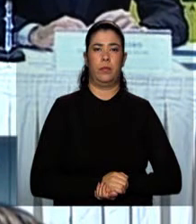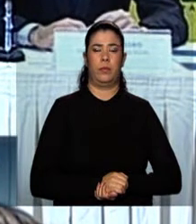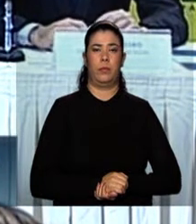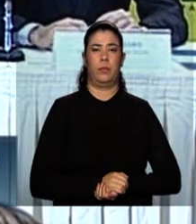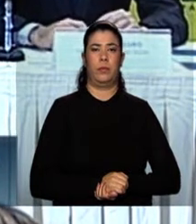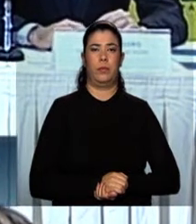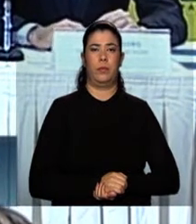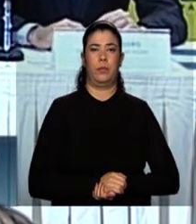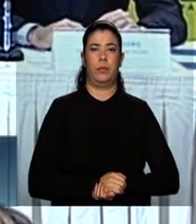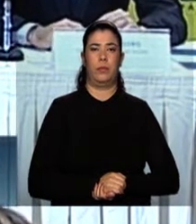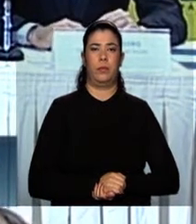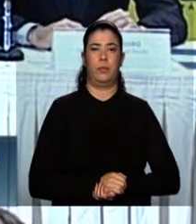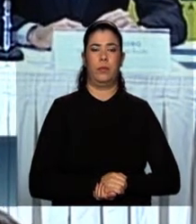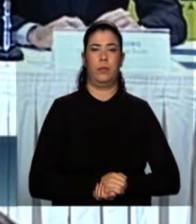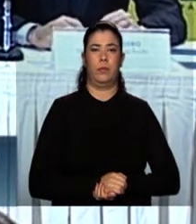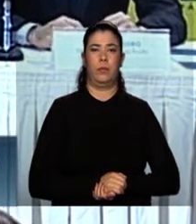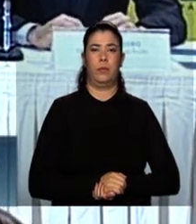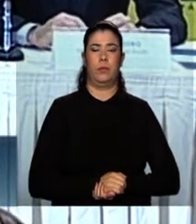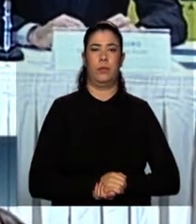Bom.